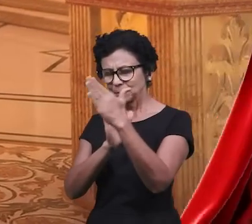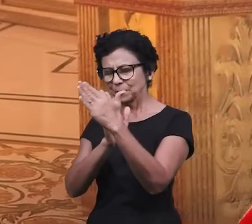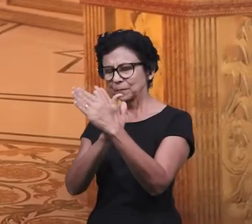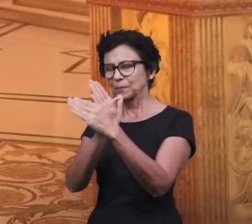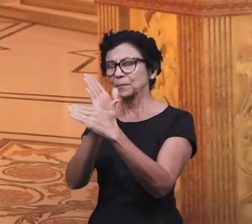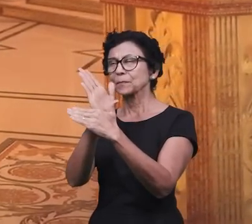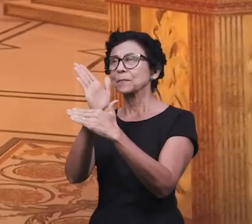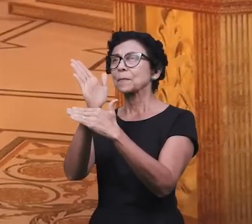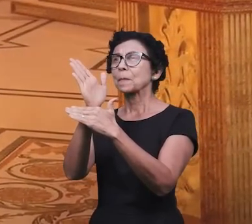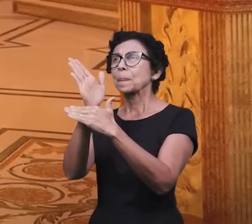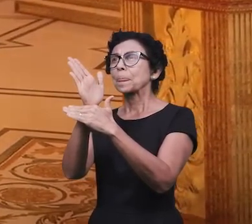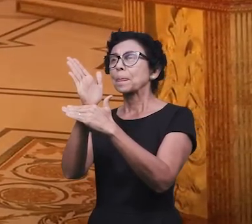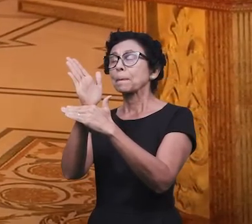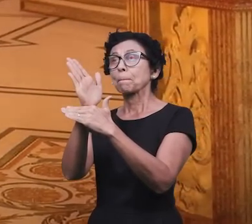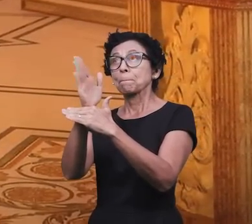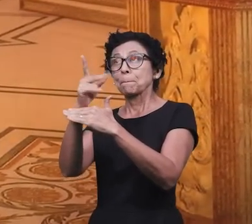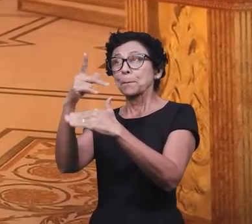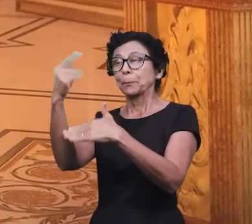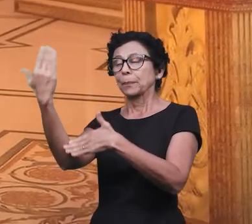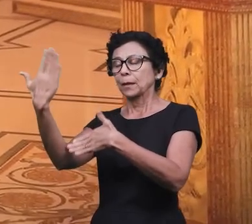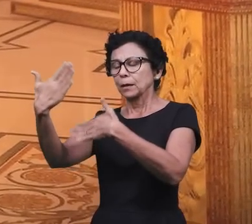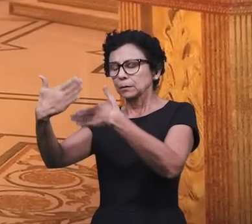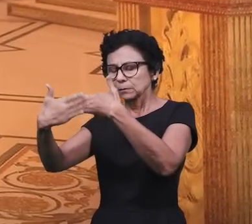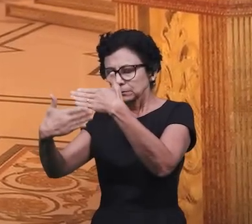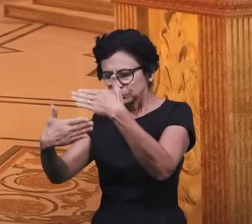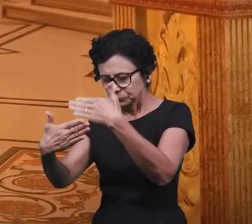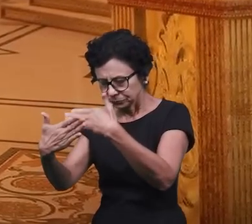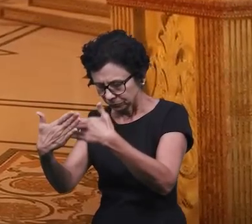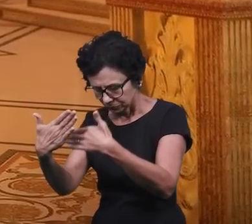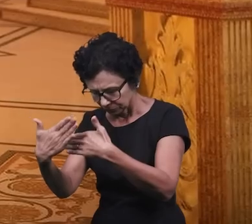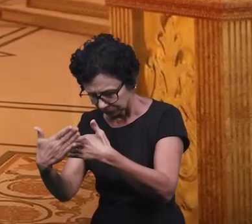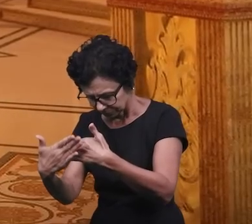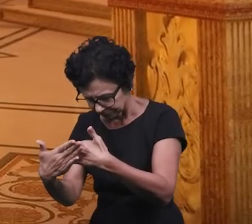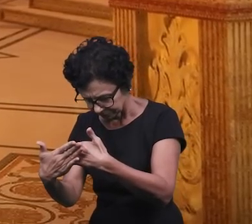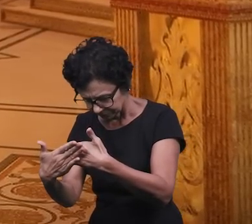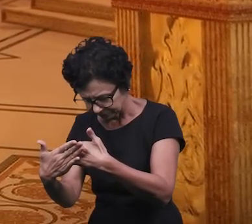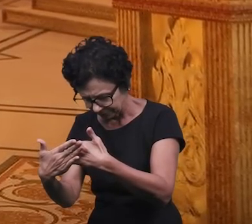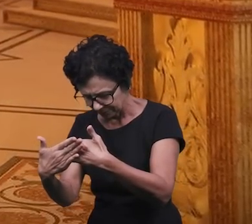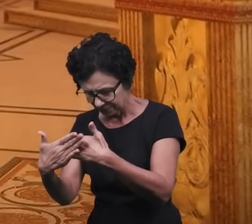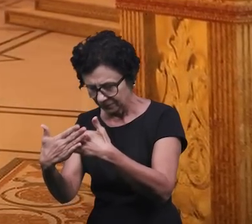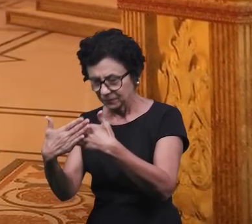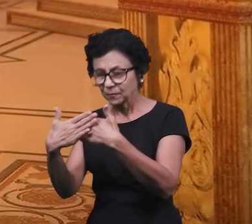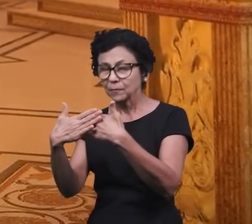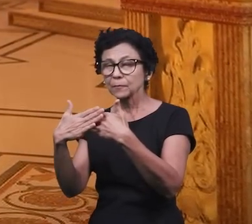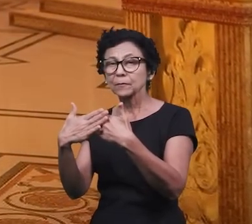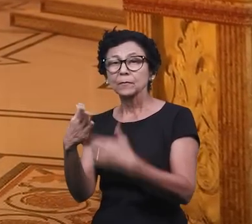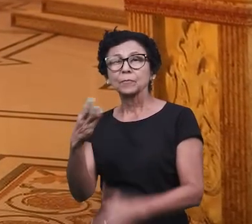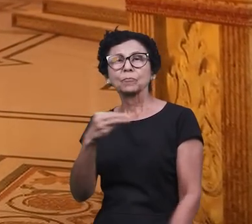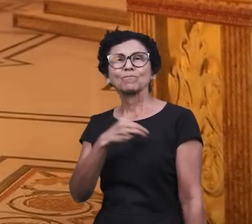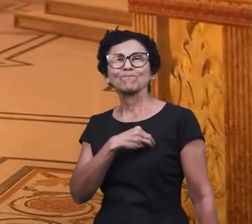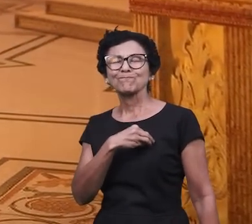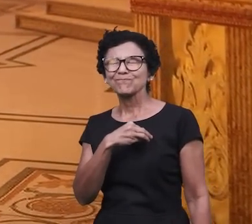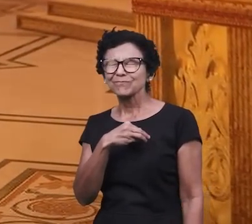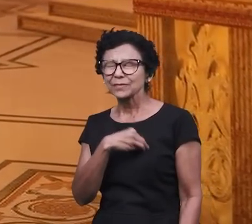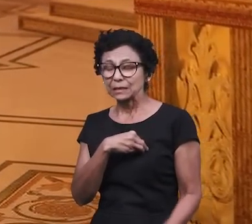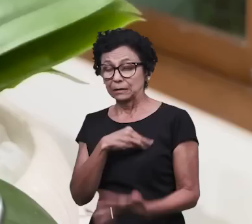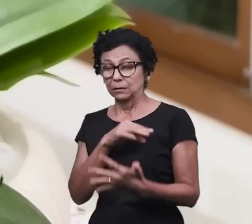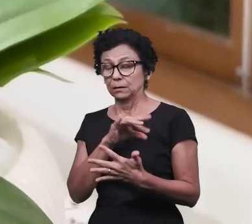permite-me que entre no Santo dos